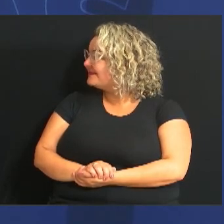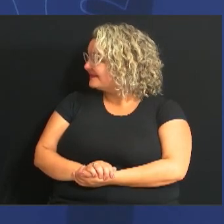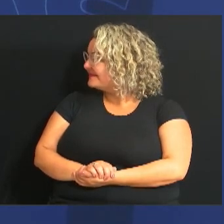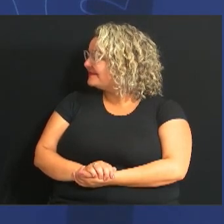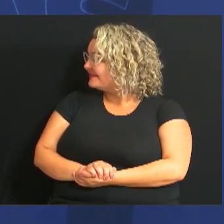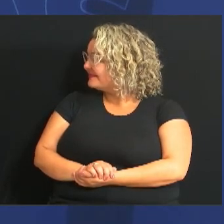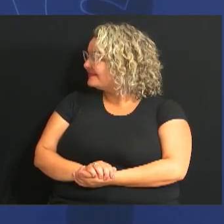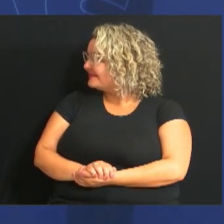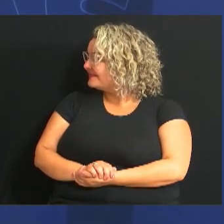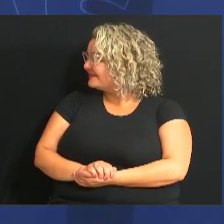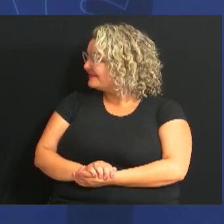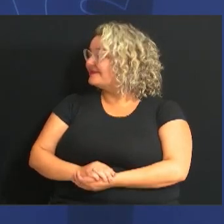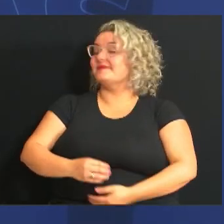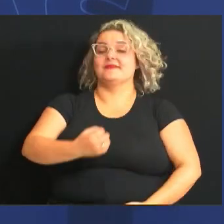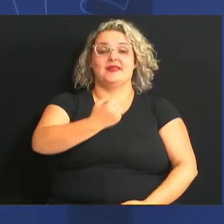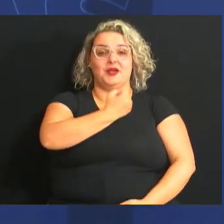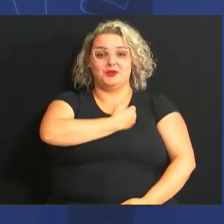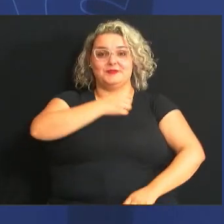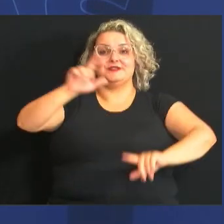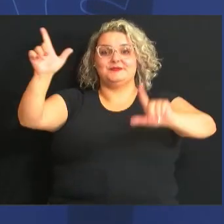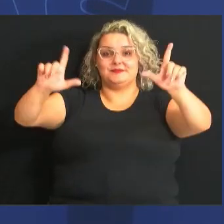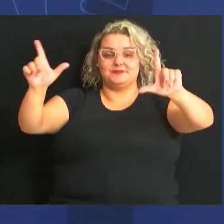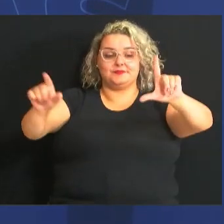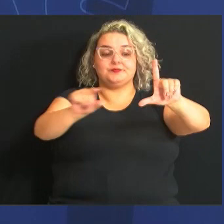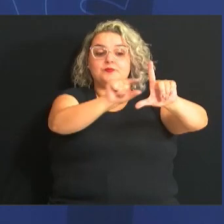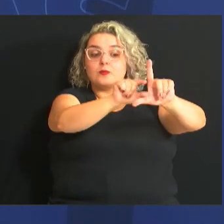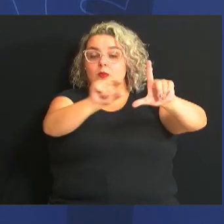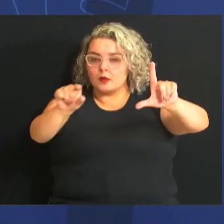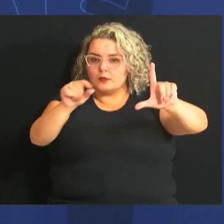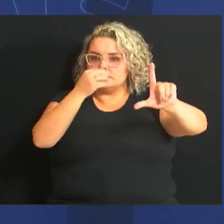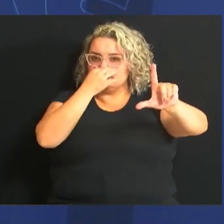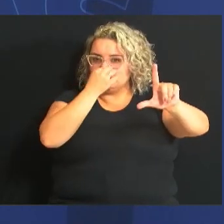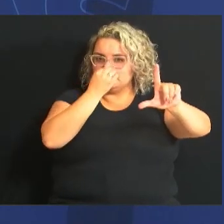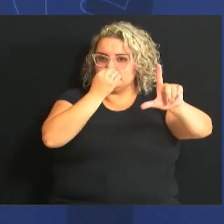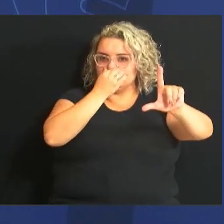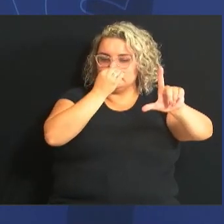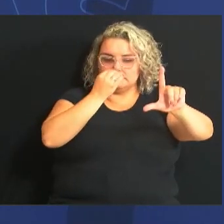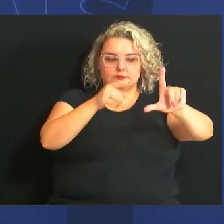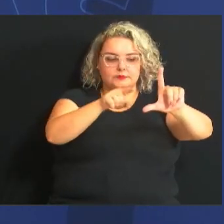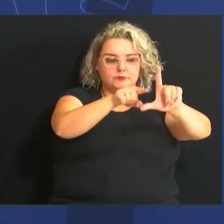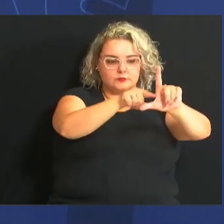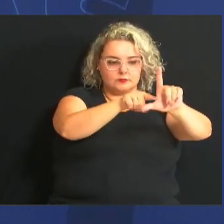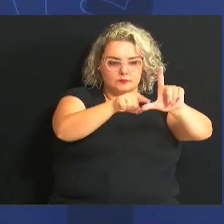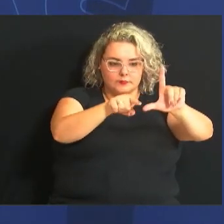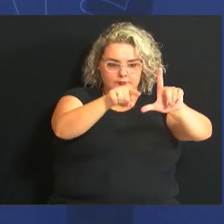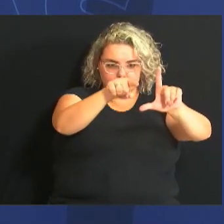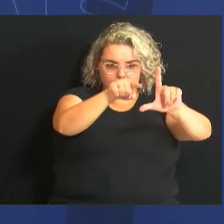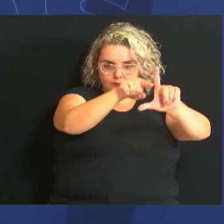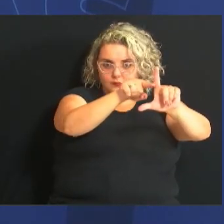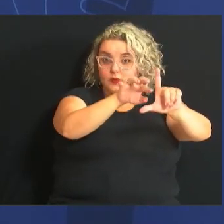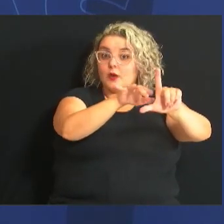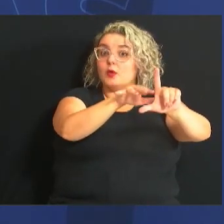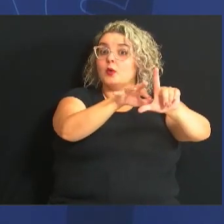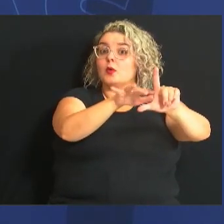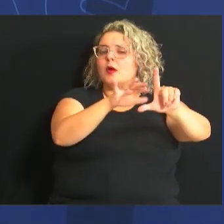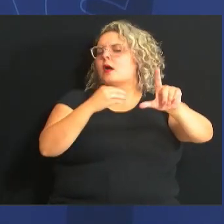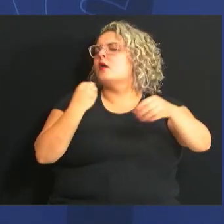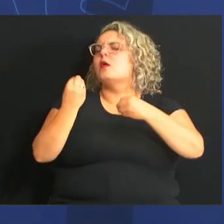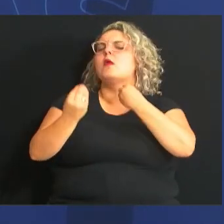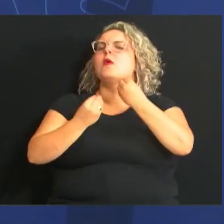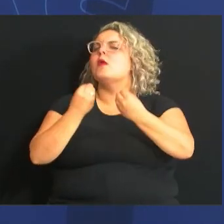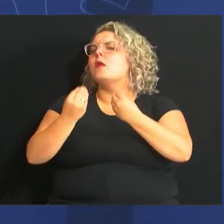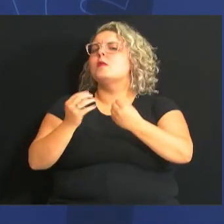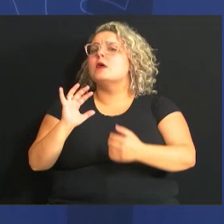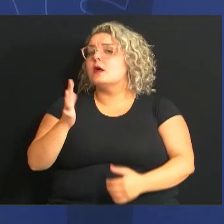978293776, o número está aqui na sua tela. Você está observando aí que um pouquinho antes tem o nosso QR Code. Como é que ele funciona? Está com o